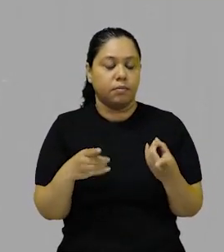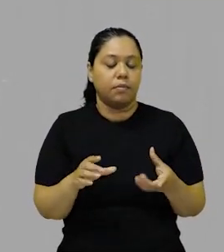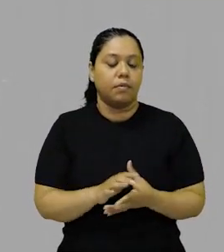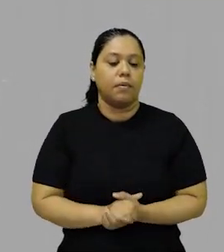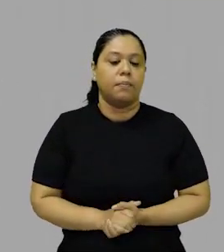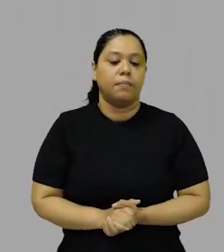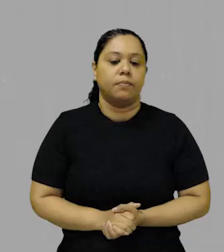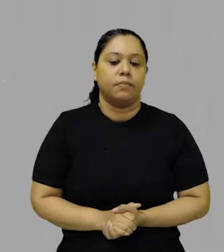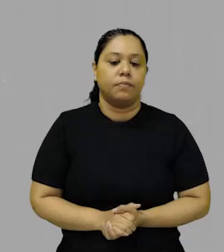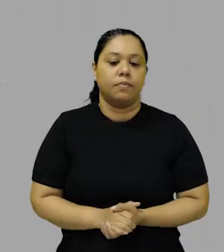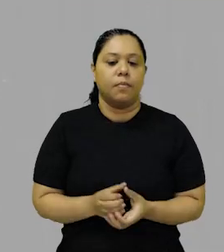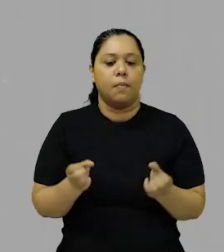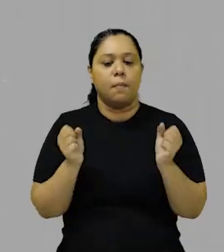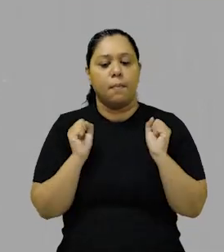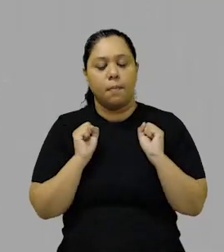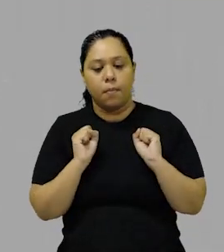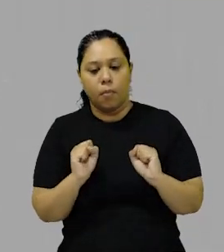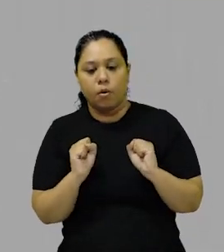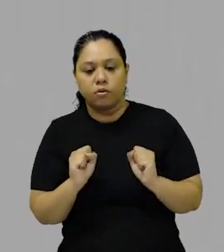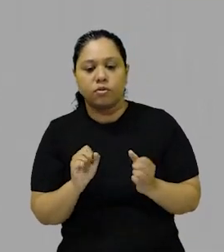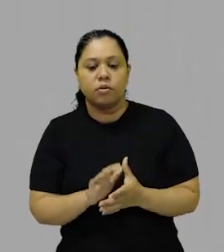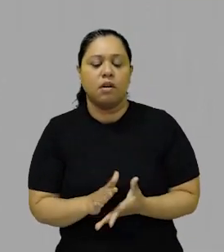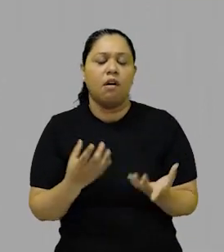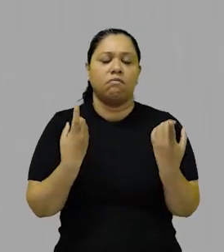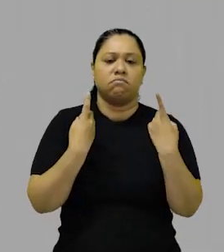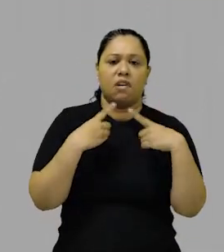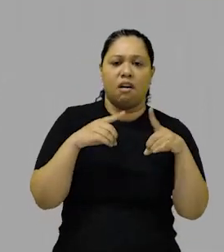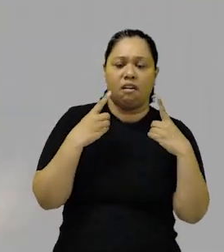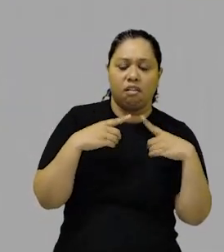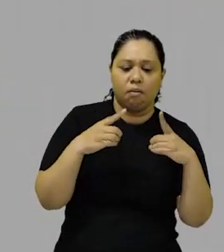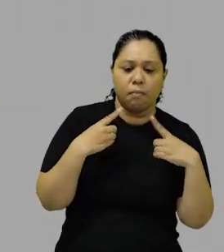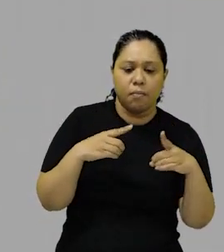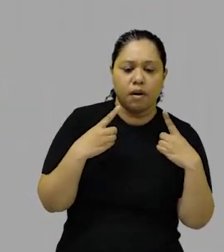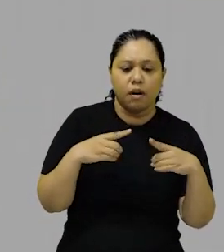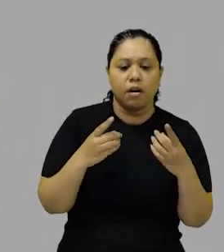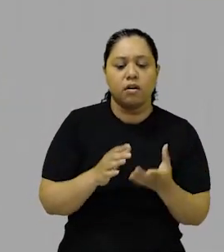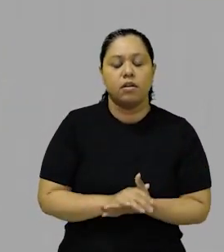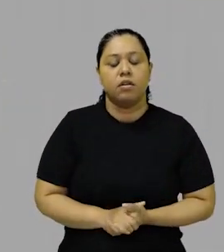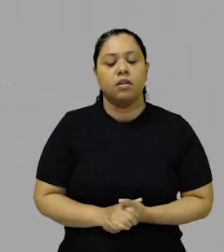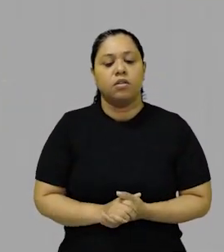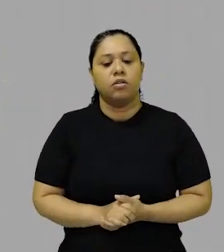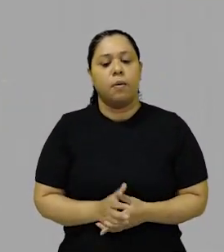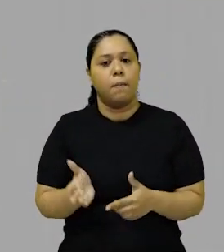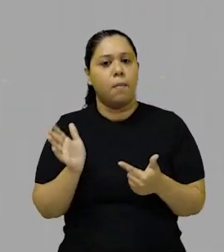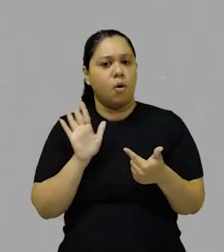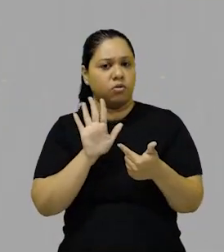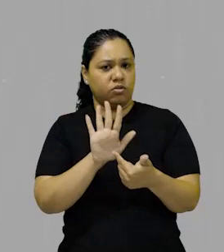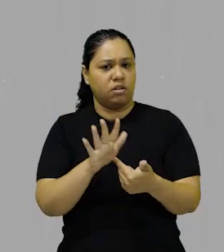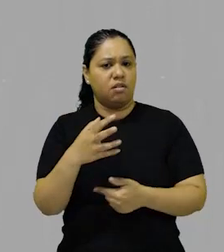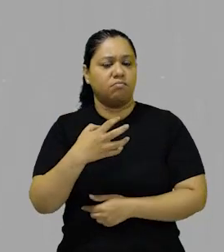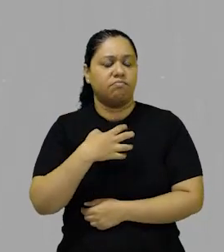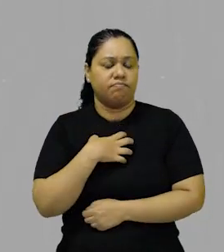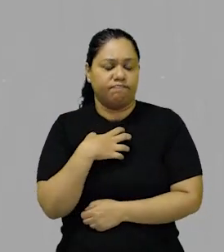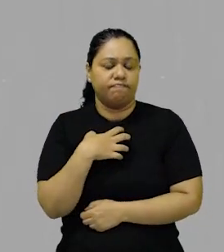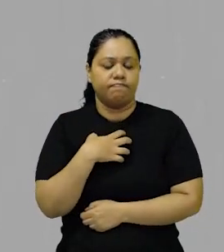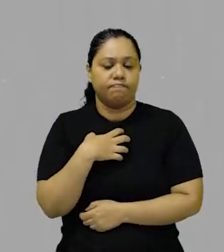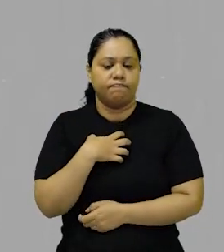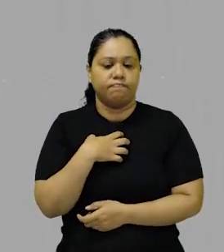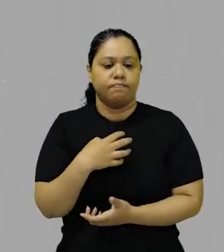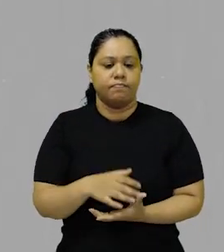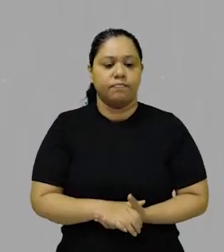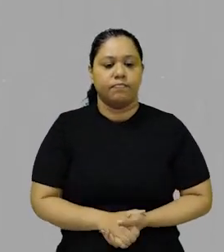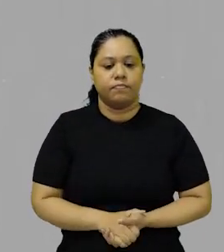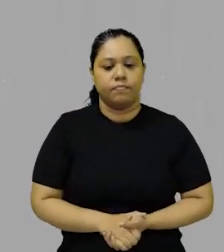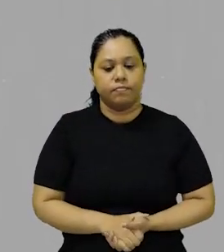um instrumento de crítica, de reclamação, de manifestação de sentimentos. Tá?